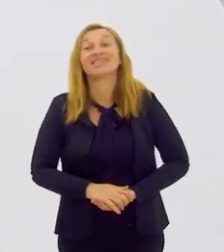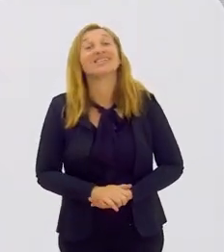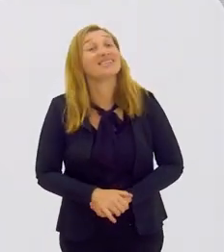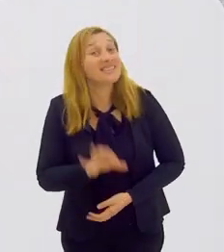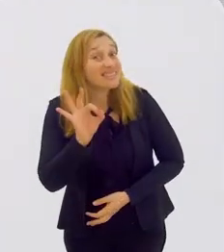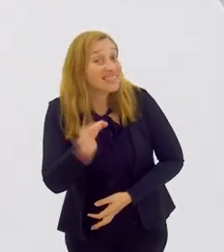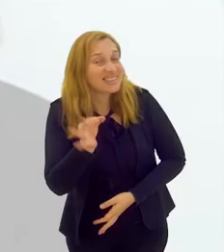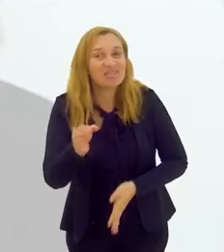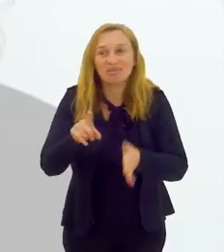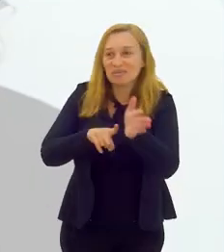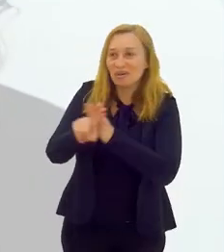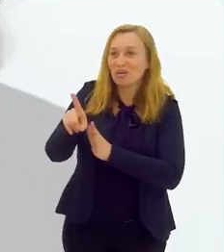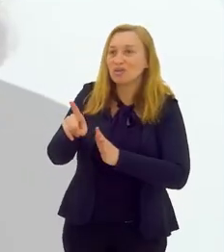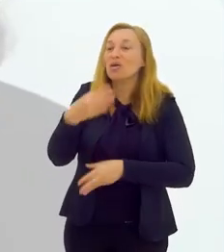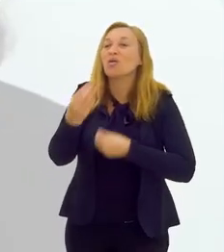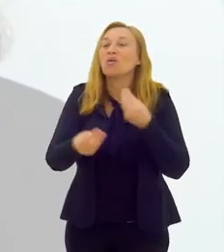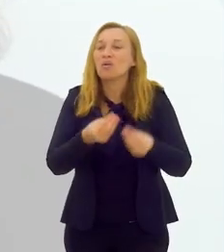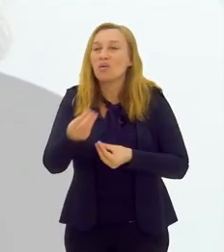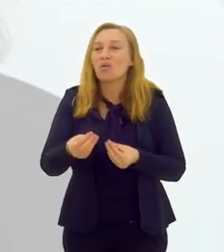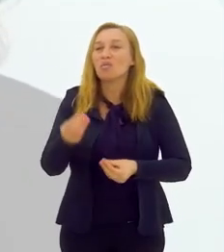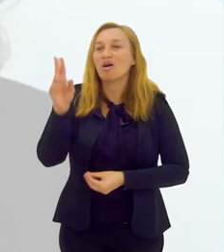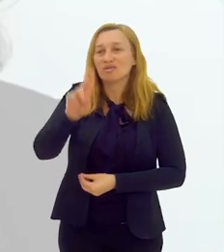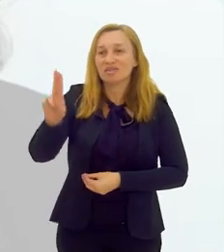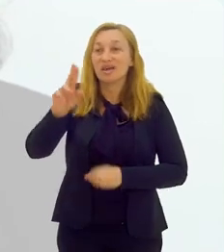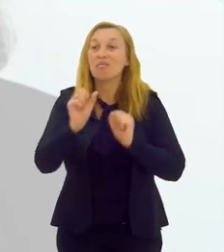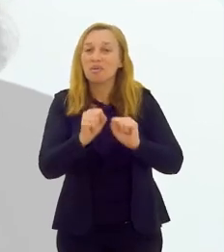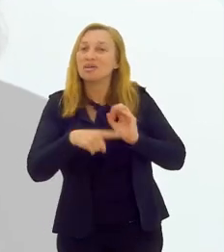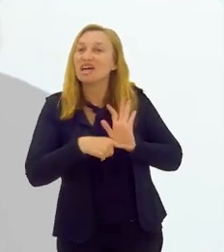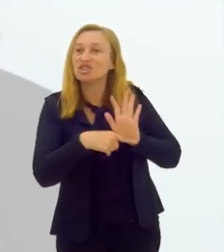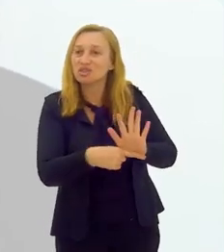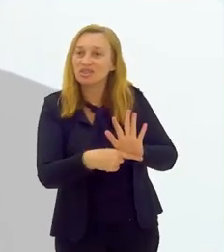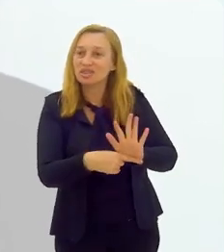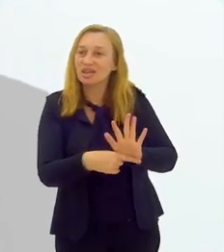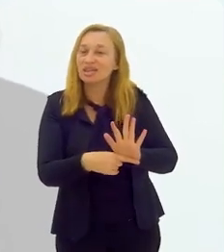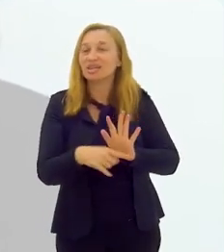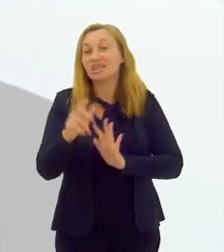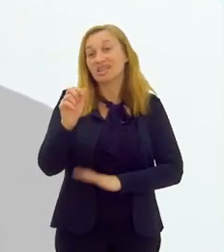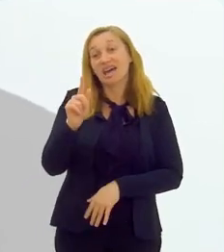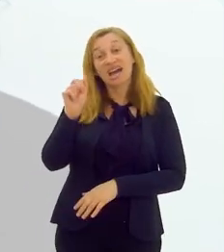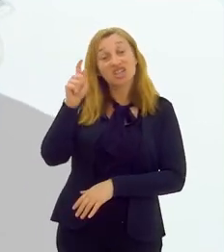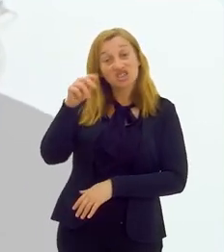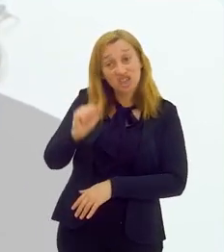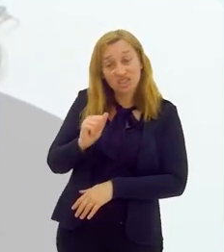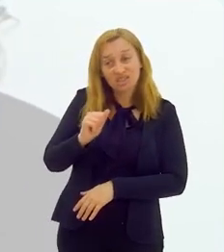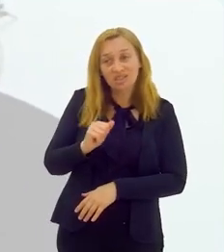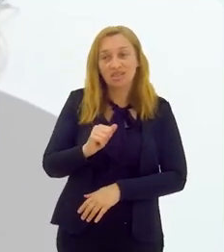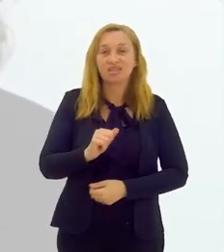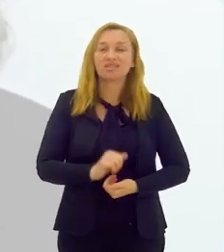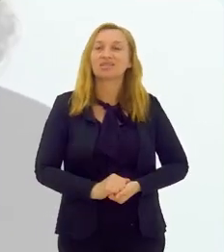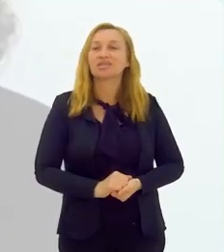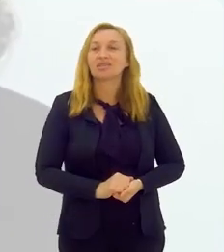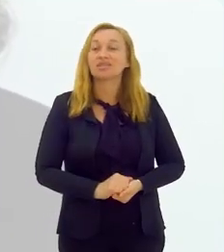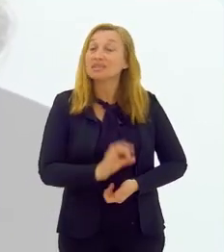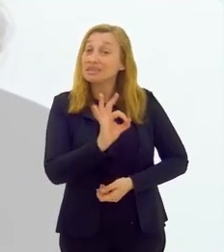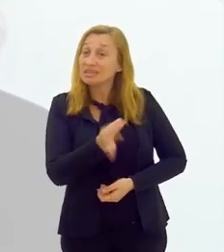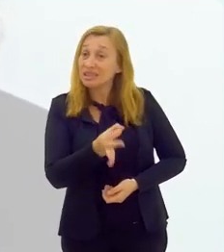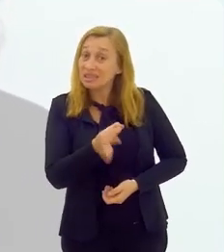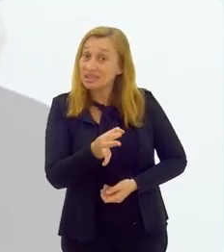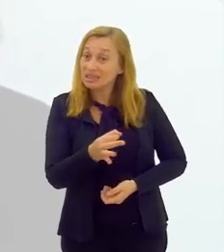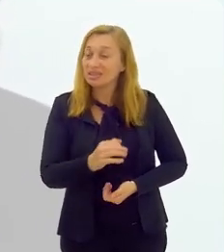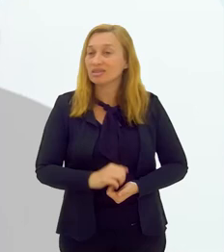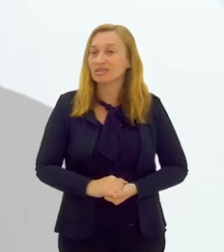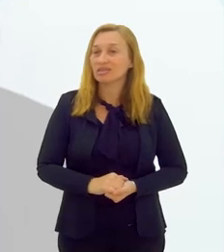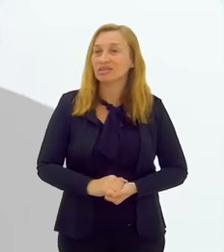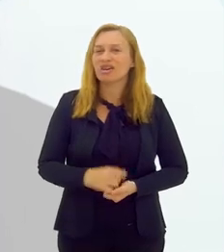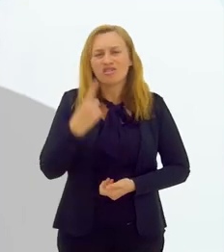pronta para isso. É, essa era exatamente a pergunta, né? Como a Universidade Veiga de Almeida pode contribuir nessa agenda posta, que é uma agenda